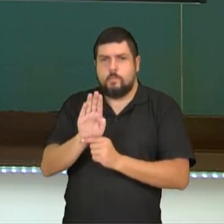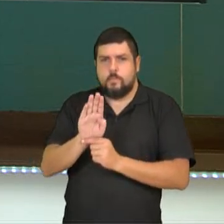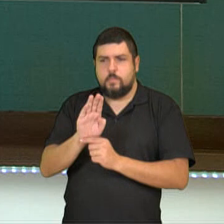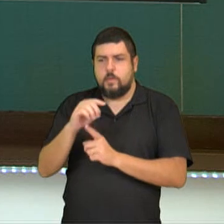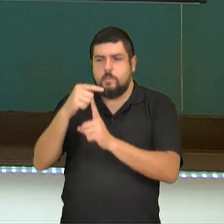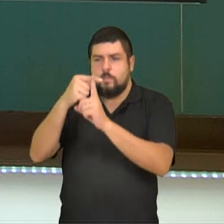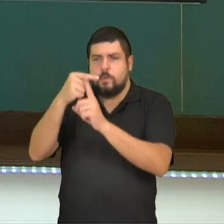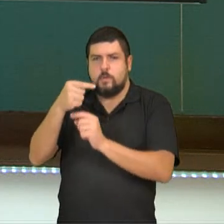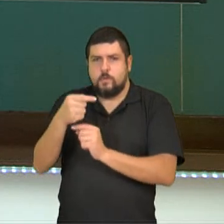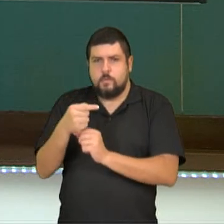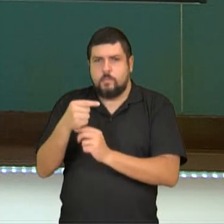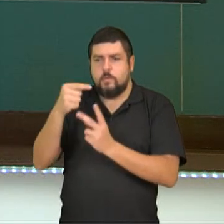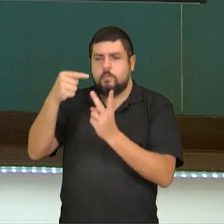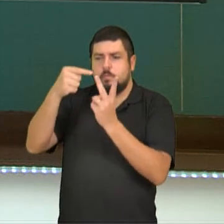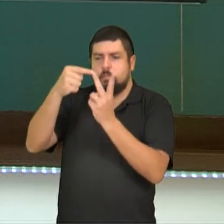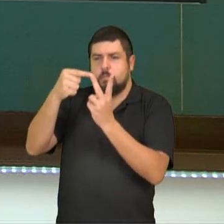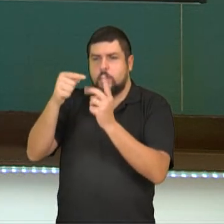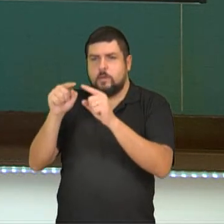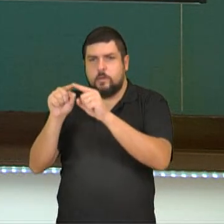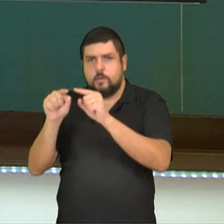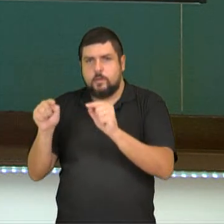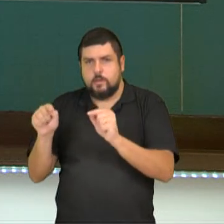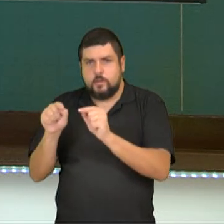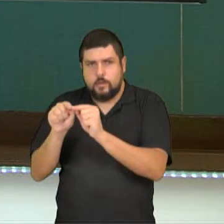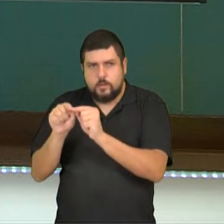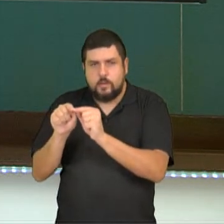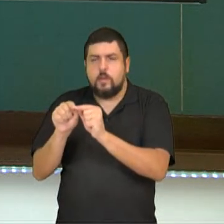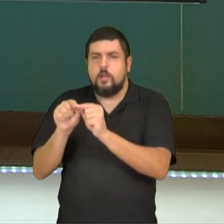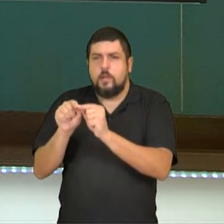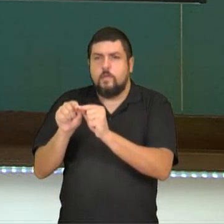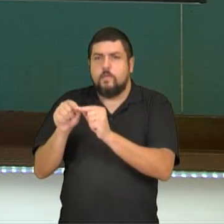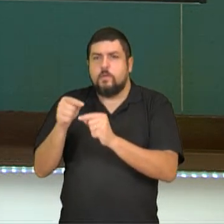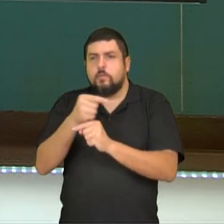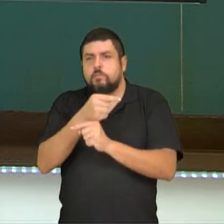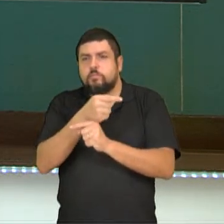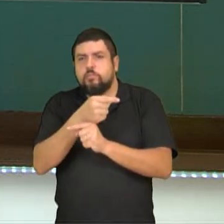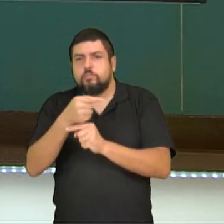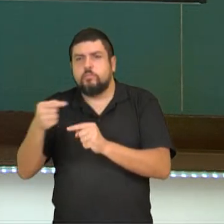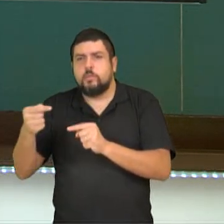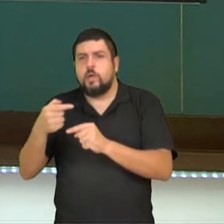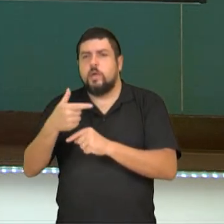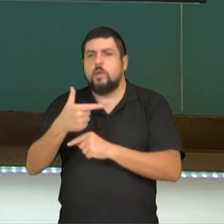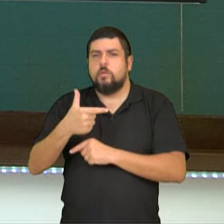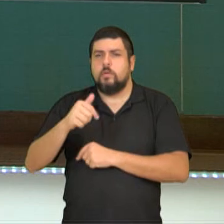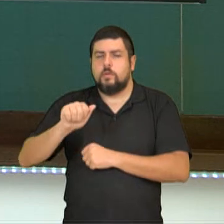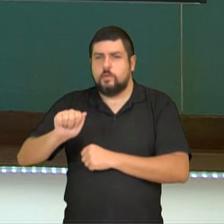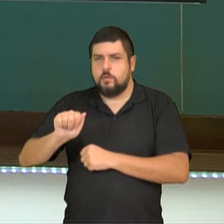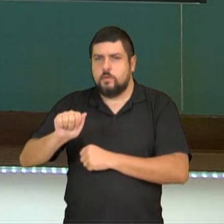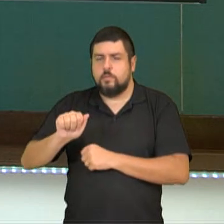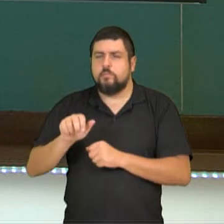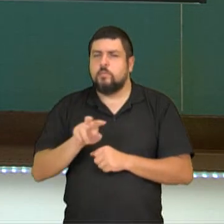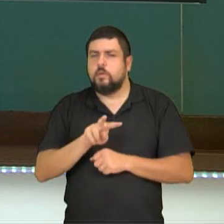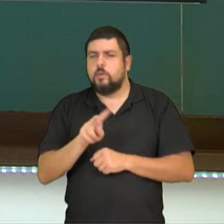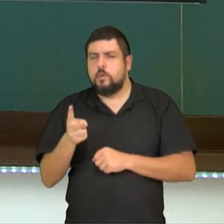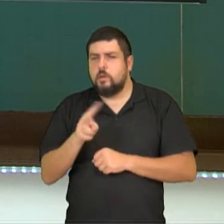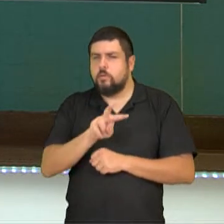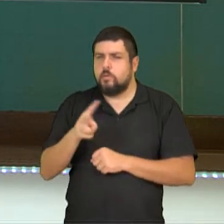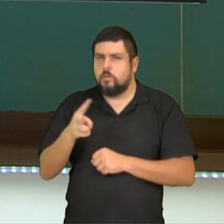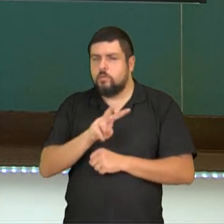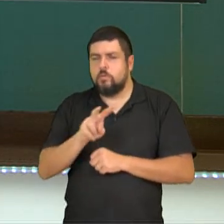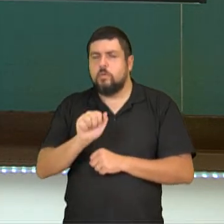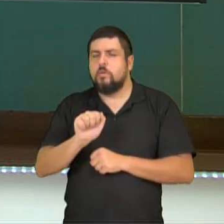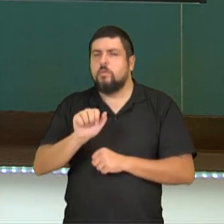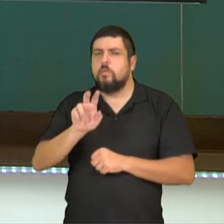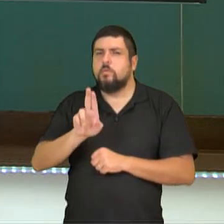outra fórmula aqui, que é menos b, mais ou menos, raiz quadrada de delta sobre 2a. São duas formas que a gente pode estar calculando aí, utilizando